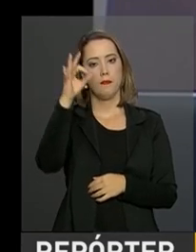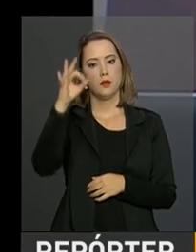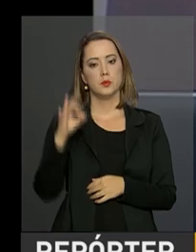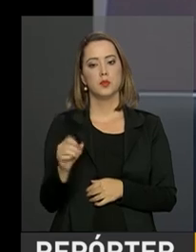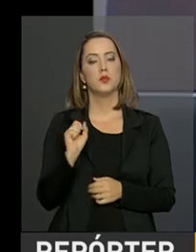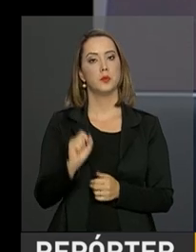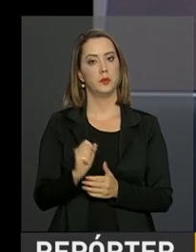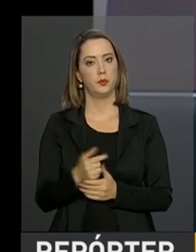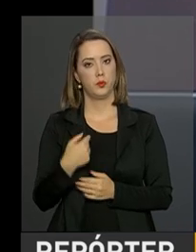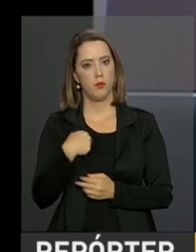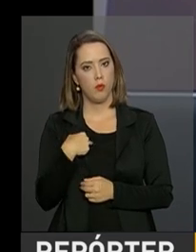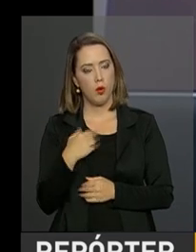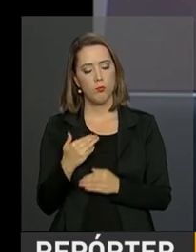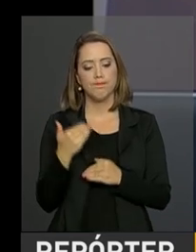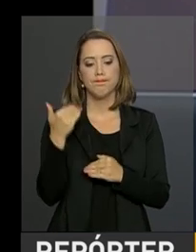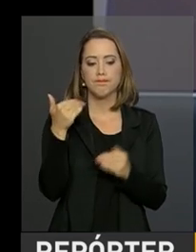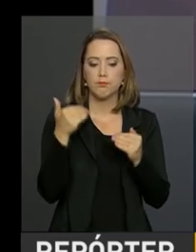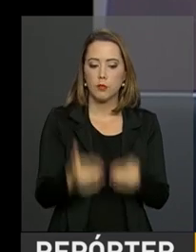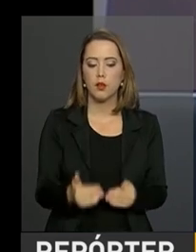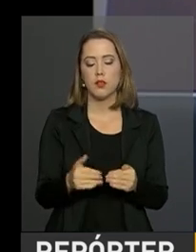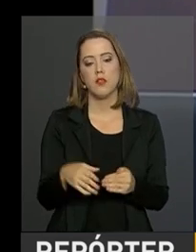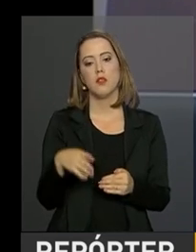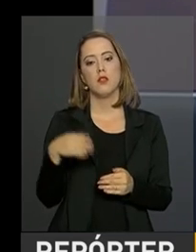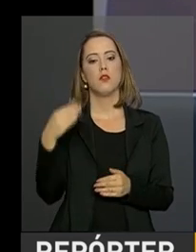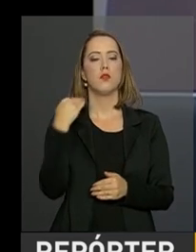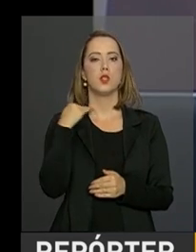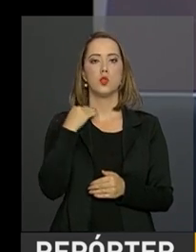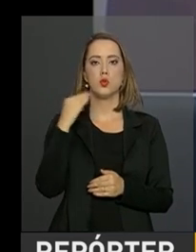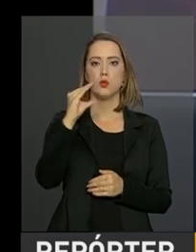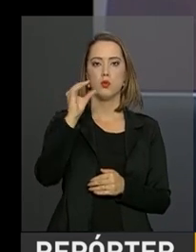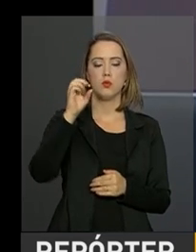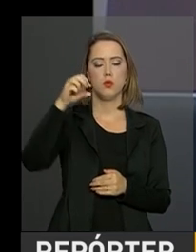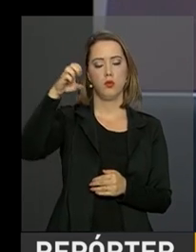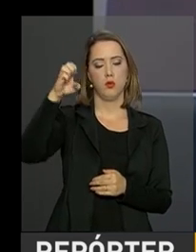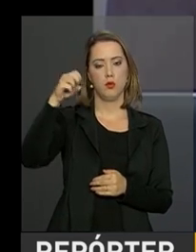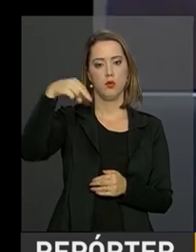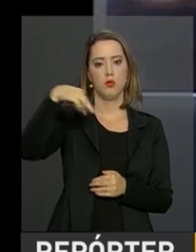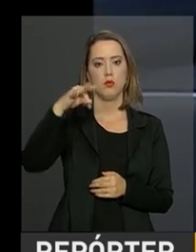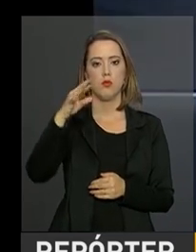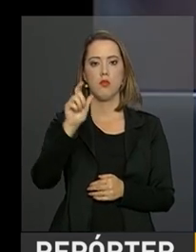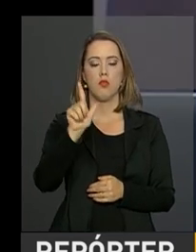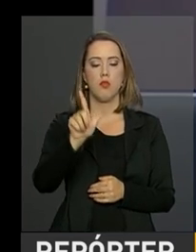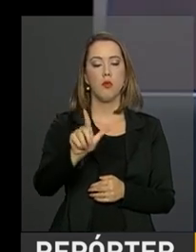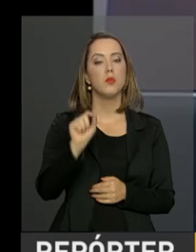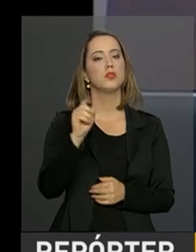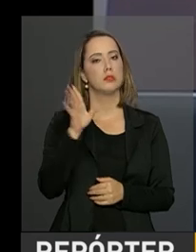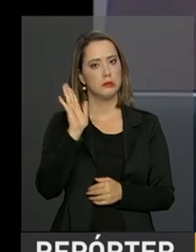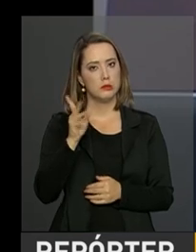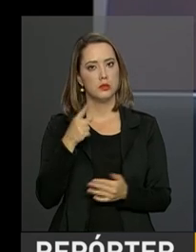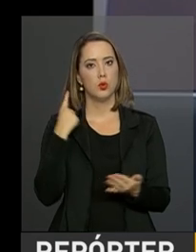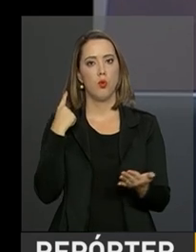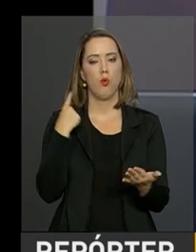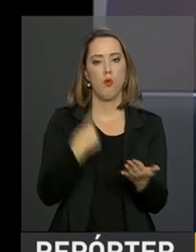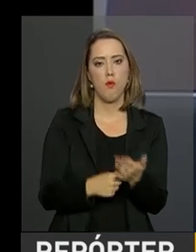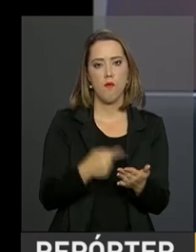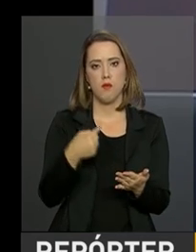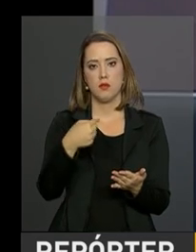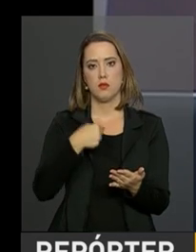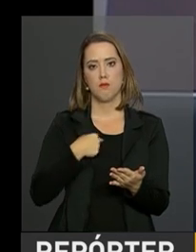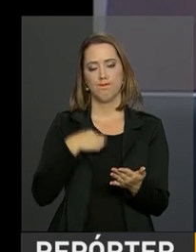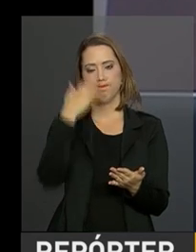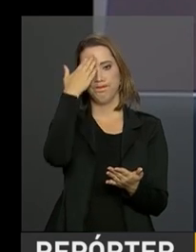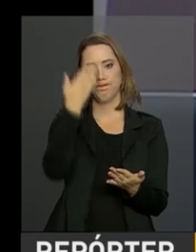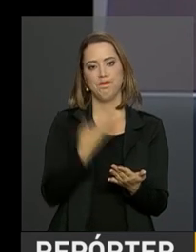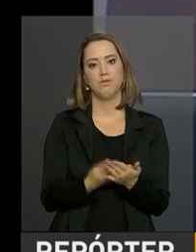Banco Central retribuir retribuirei a confiança em mim depositada atingindo a meta de inflação e